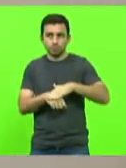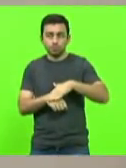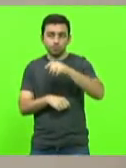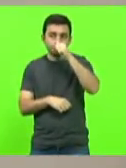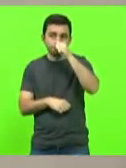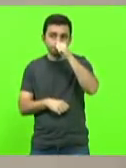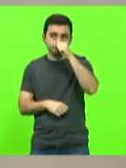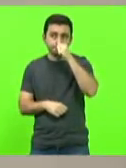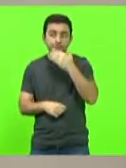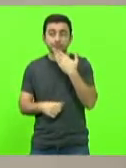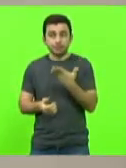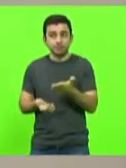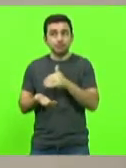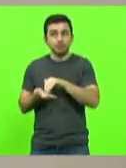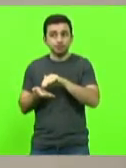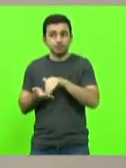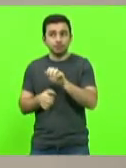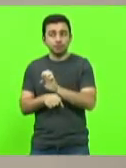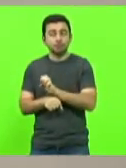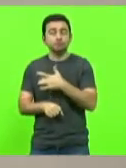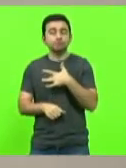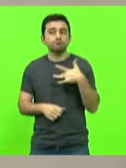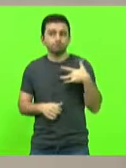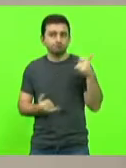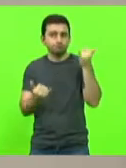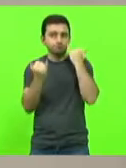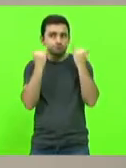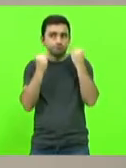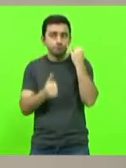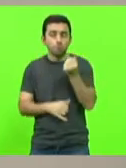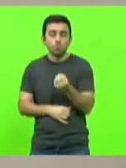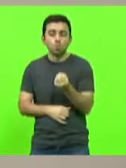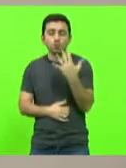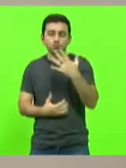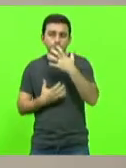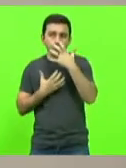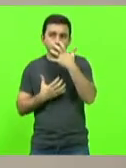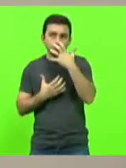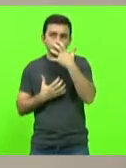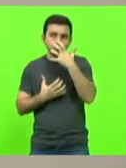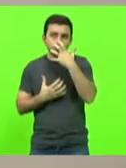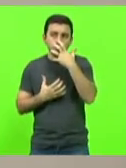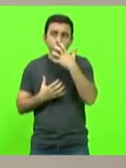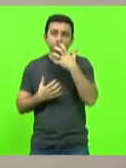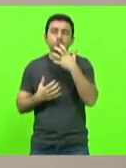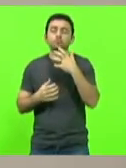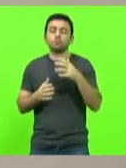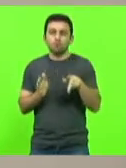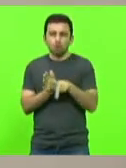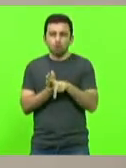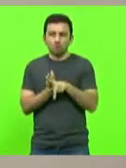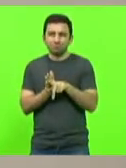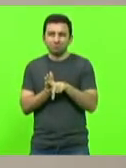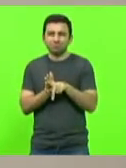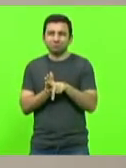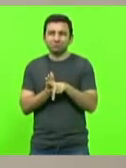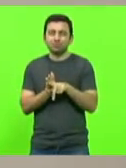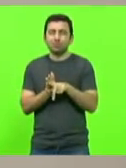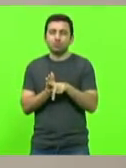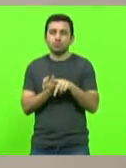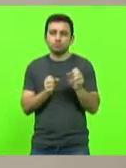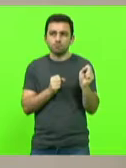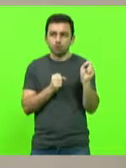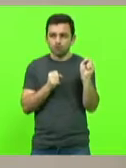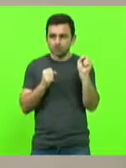solicitando ao secretário de Estado da Saúde informações acerca do número de respiradores que o Poder Executivo Estadual enviou ao